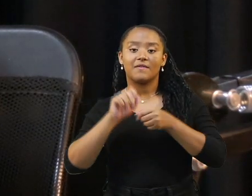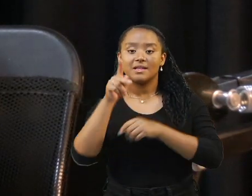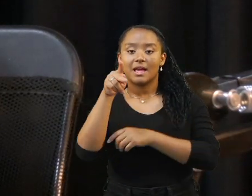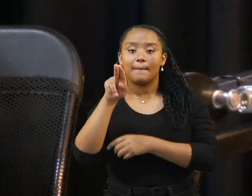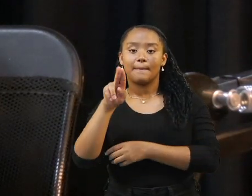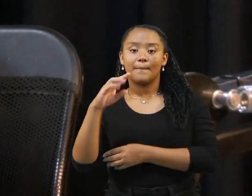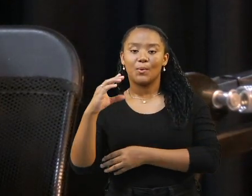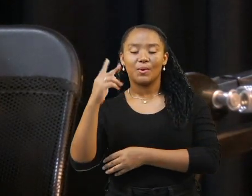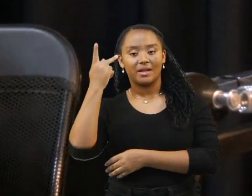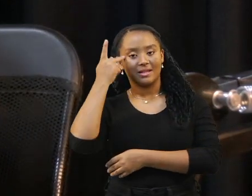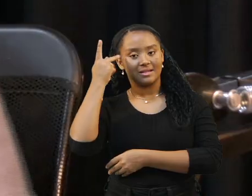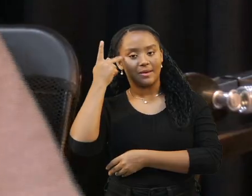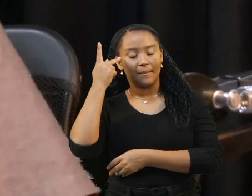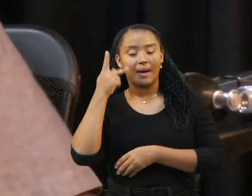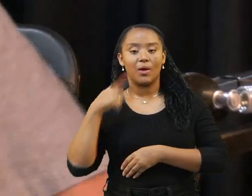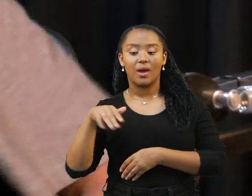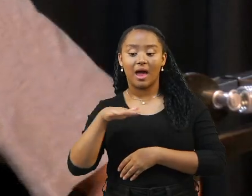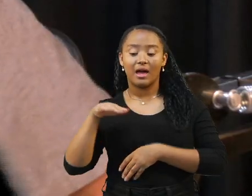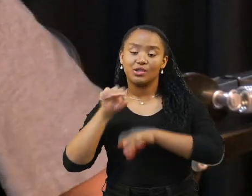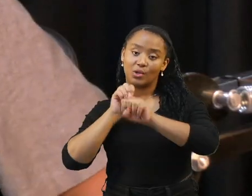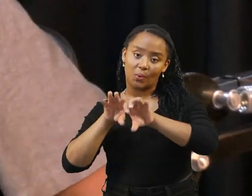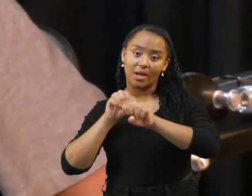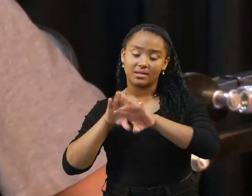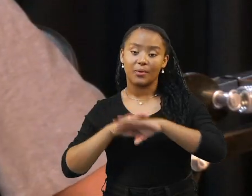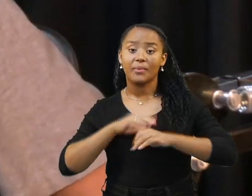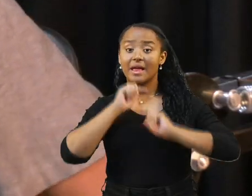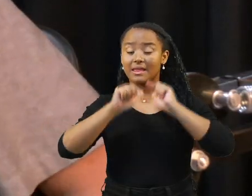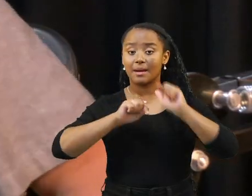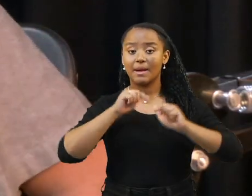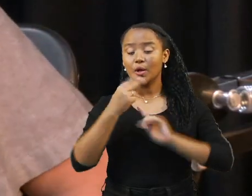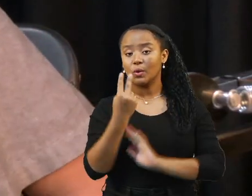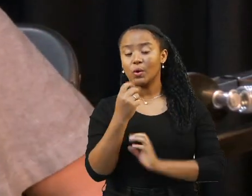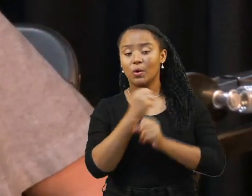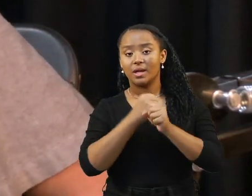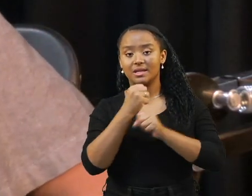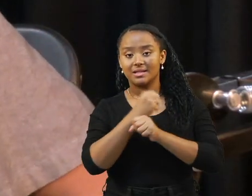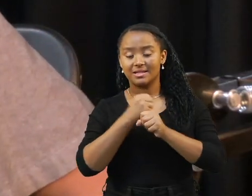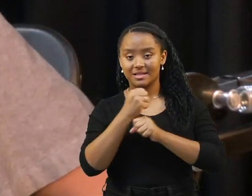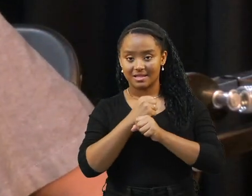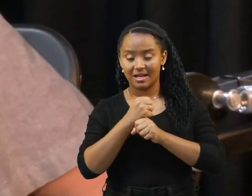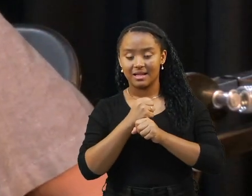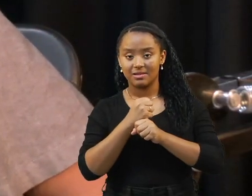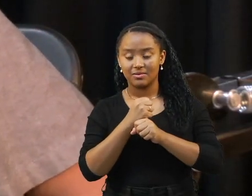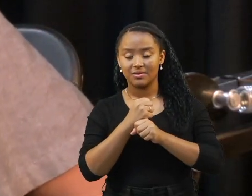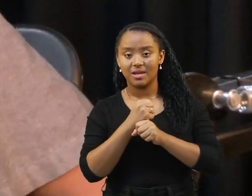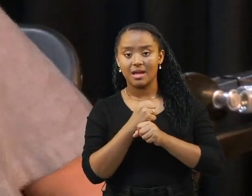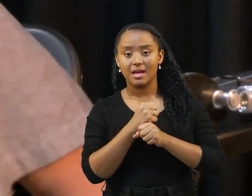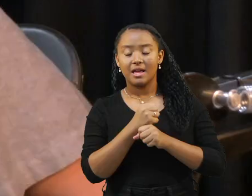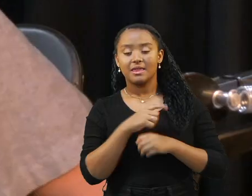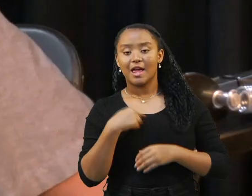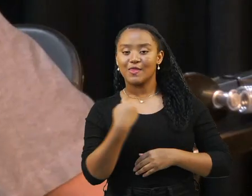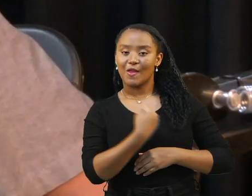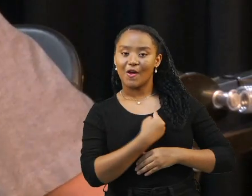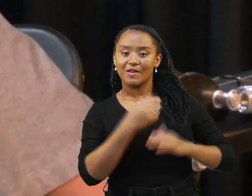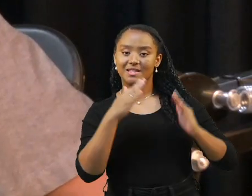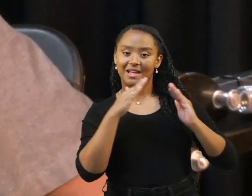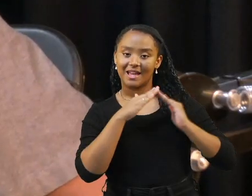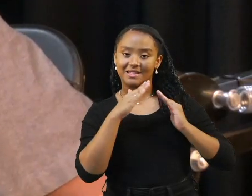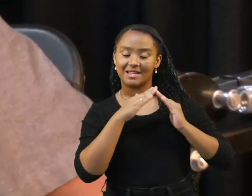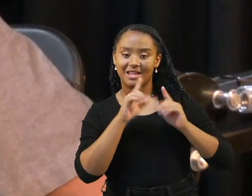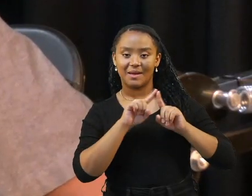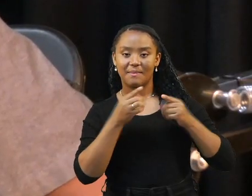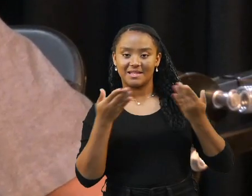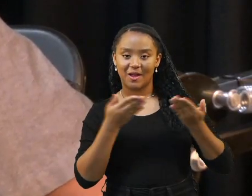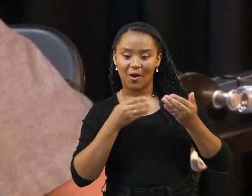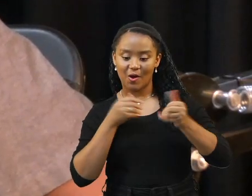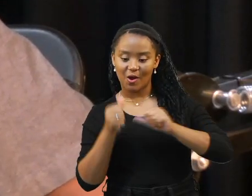Paulo, em Educação. Trabalhou por 2 anos na nossa casinha, hoje conhecida como ESEBA, a Escola